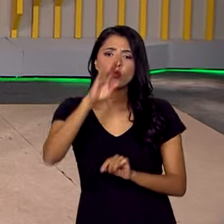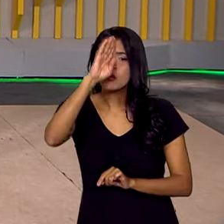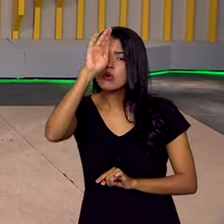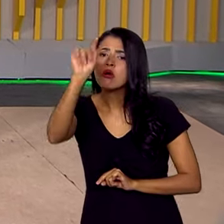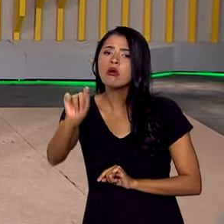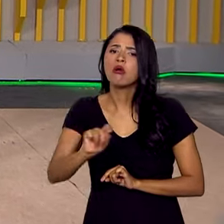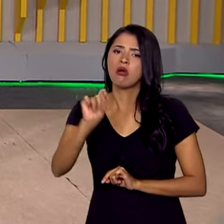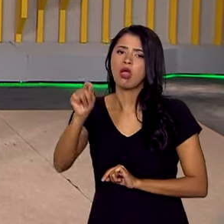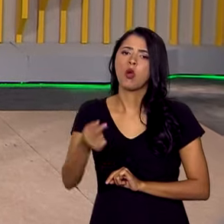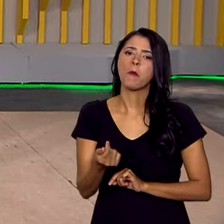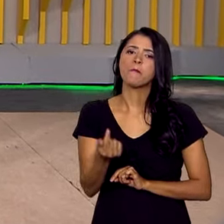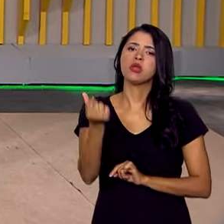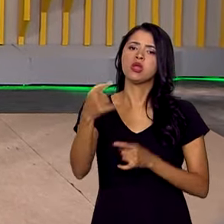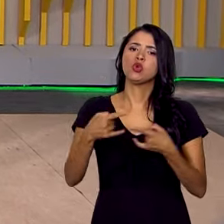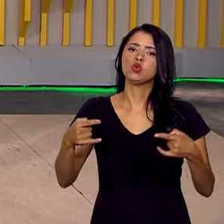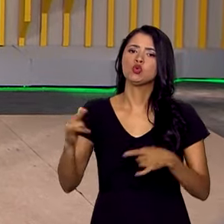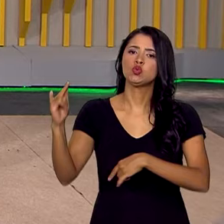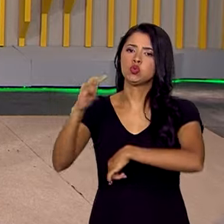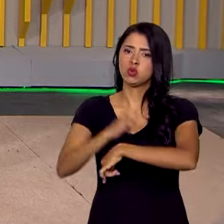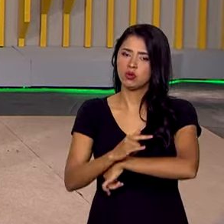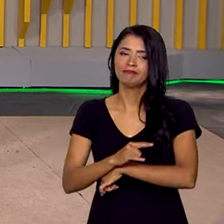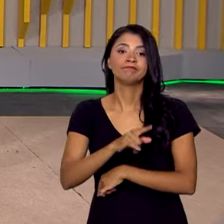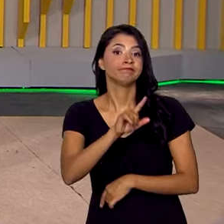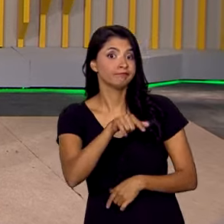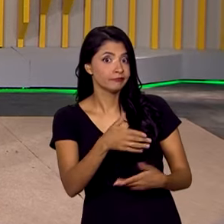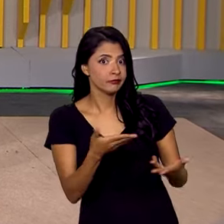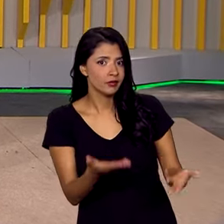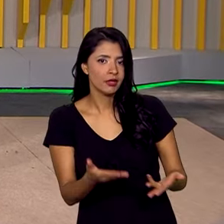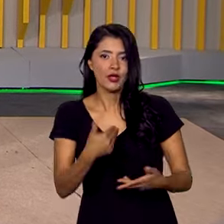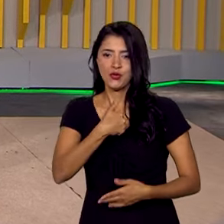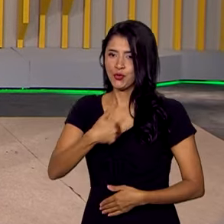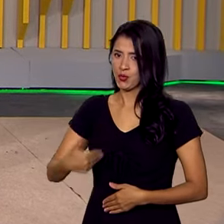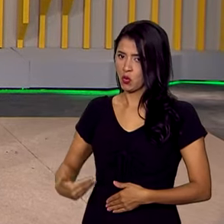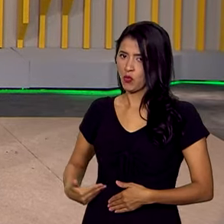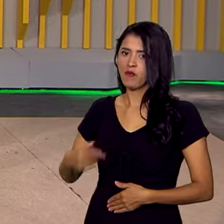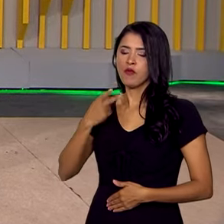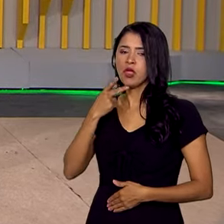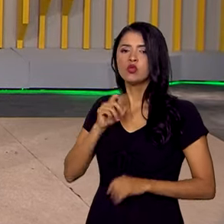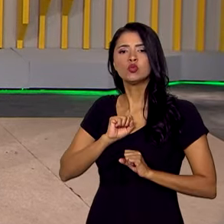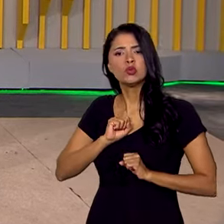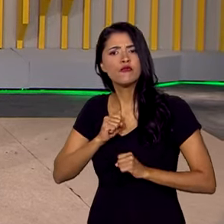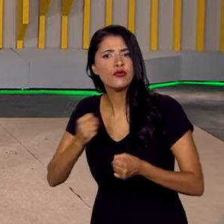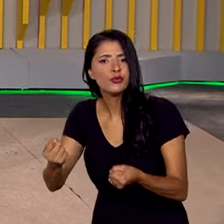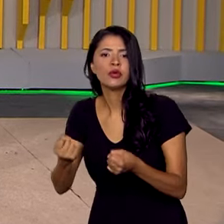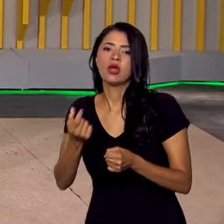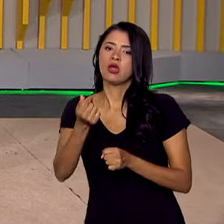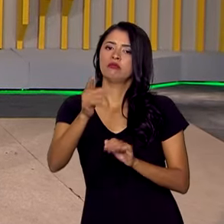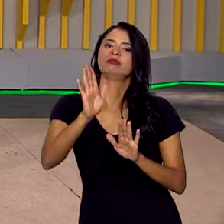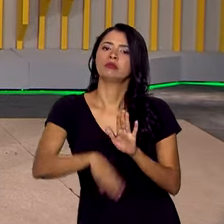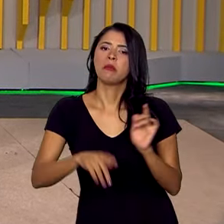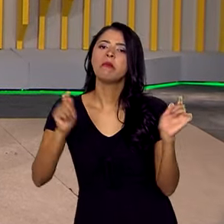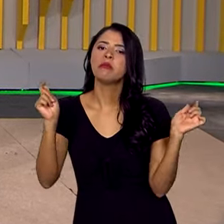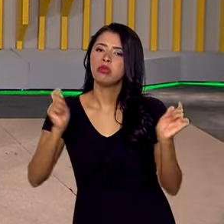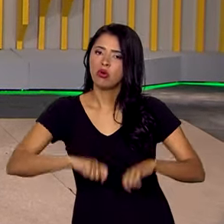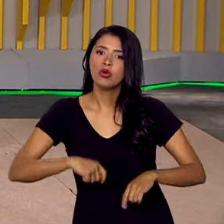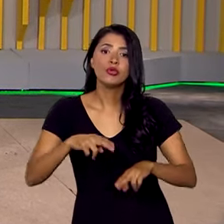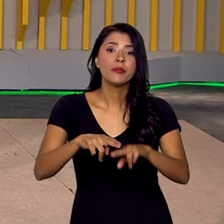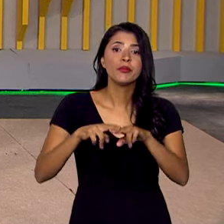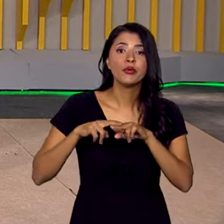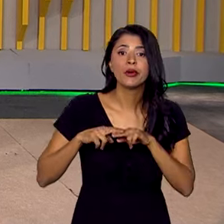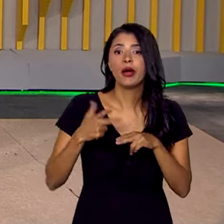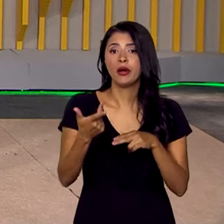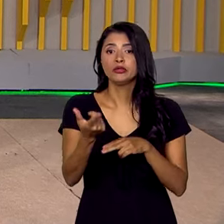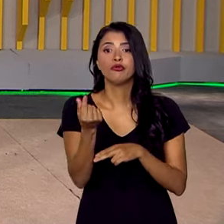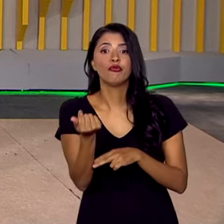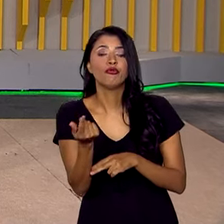principal é o preço das passagens. É isso mesmo, Ana. E o governo defende a ideia de que essa redução é possível por causa da queda